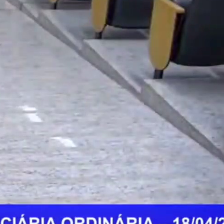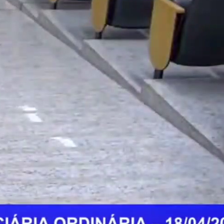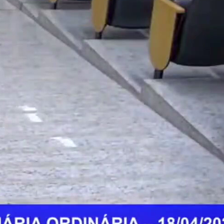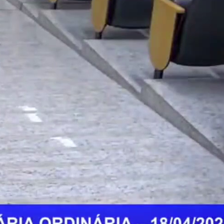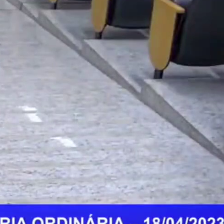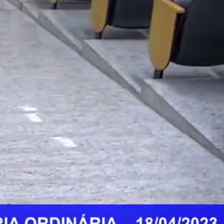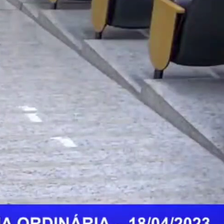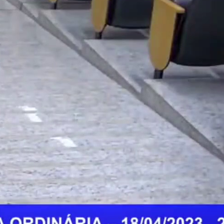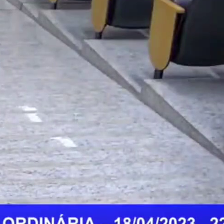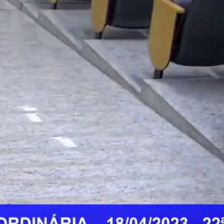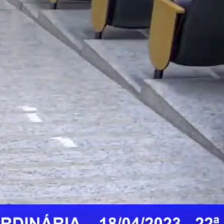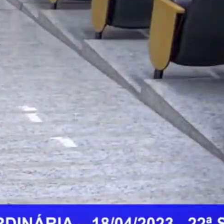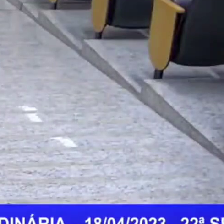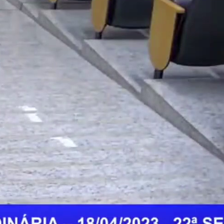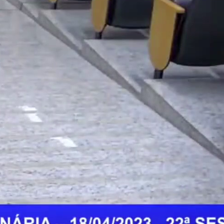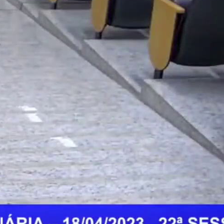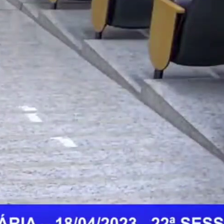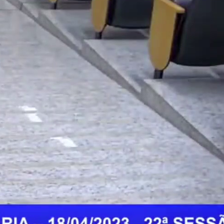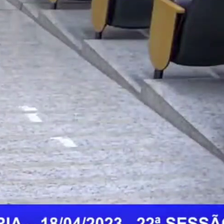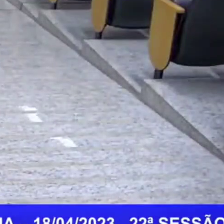Imagem ampla do plenário.